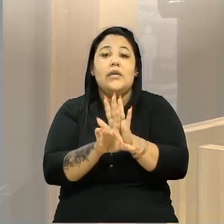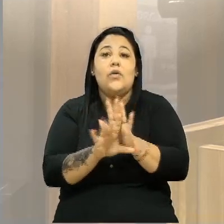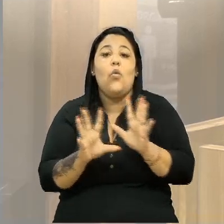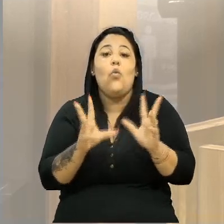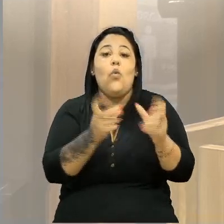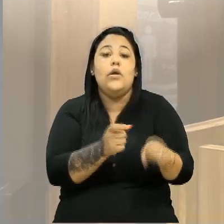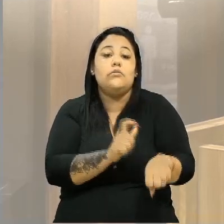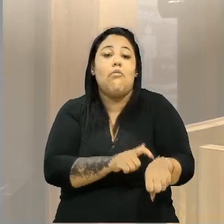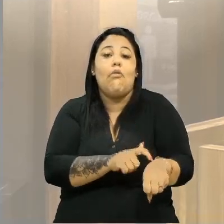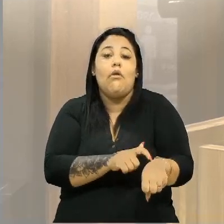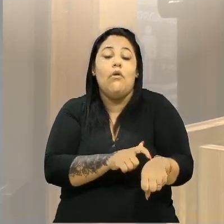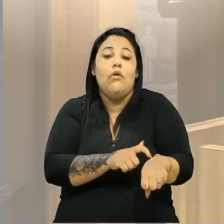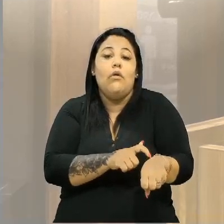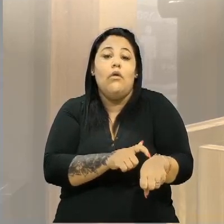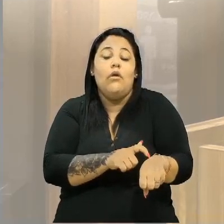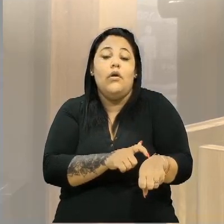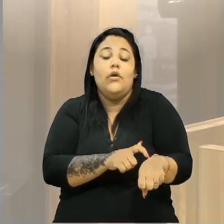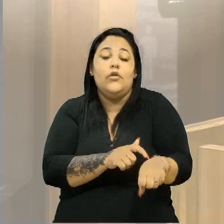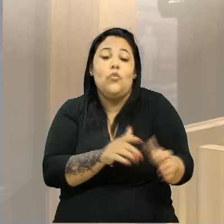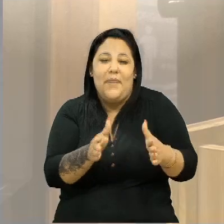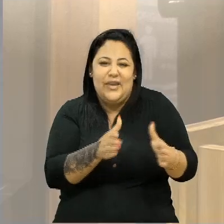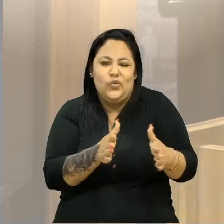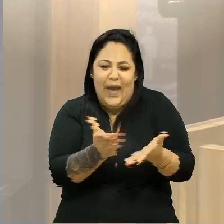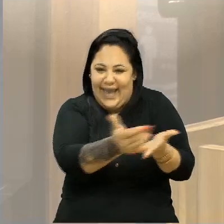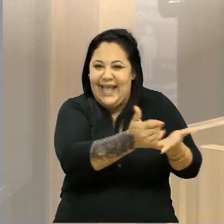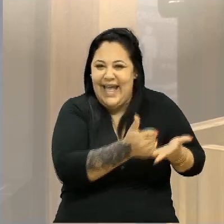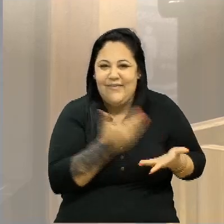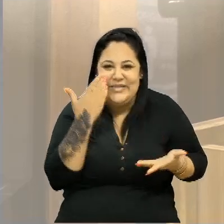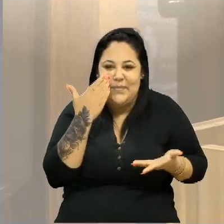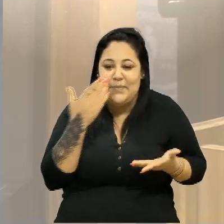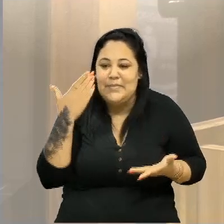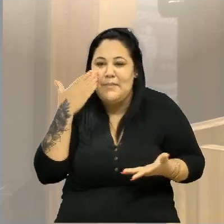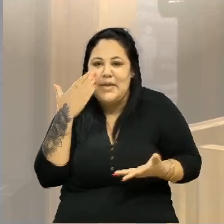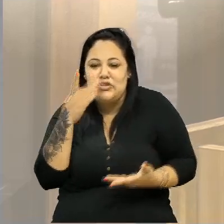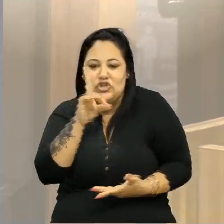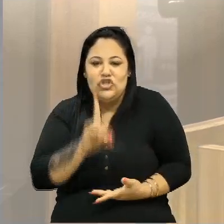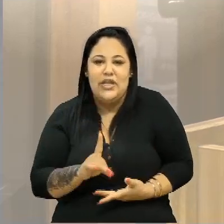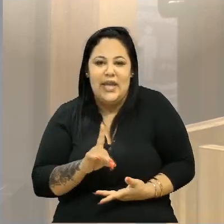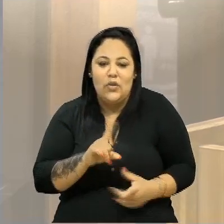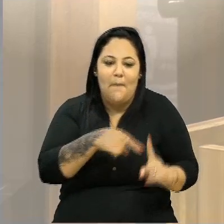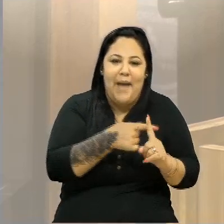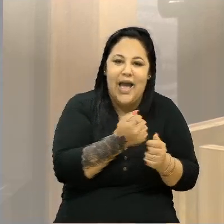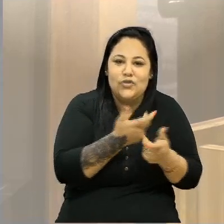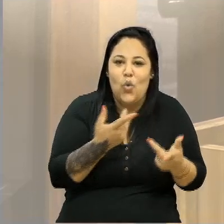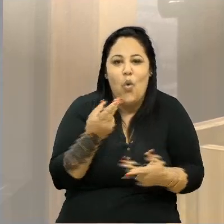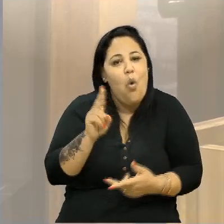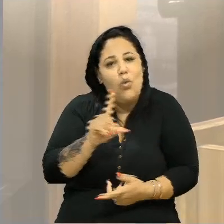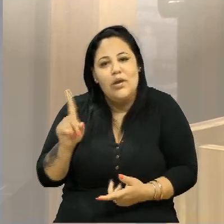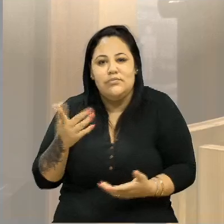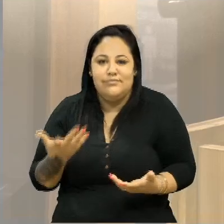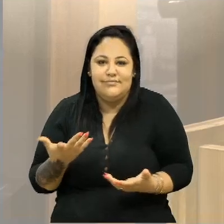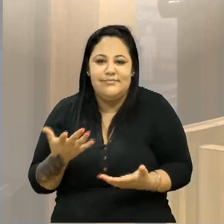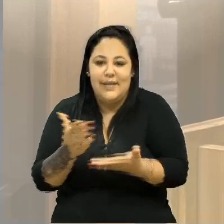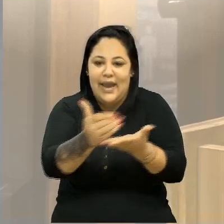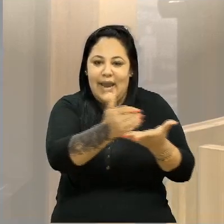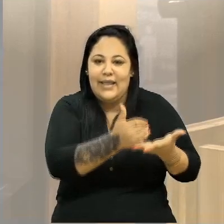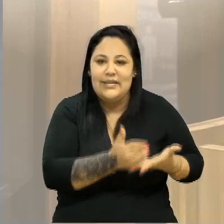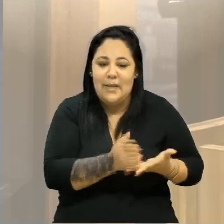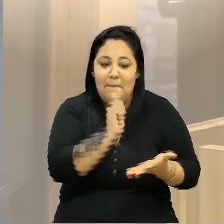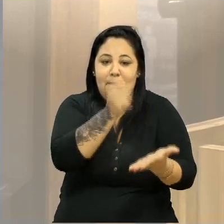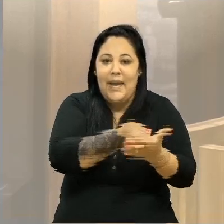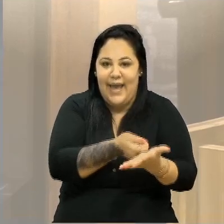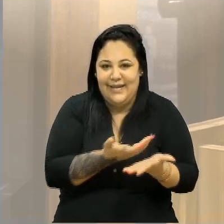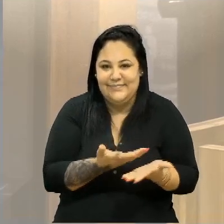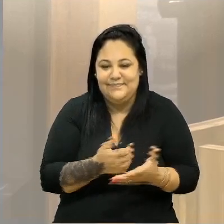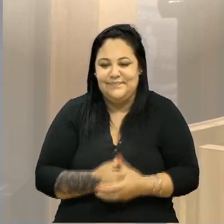ou por região, e ficava muito difícil para a população saber se tinha direito a mais coisas no seu bairro ou não. Com a arrecadação do bairro fica mais